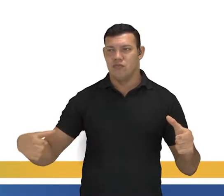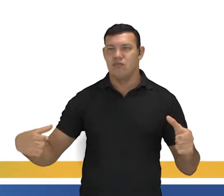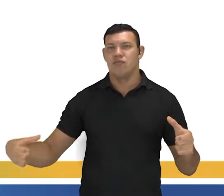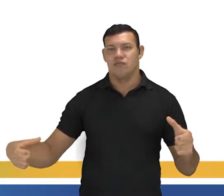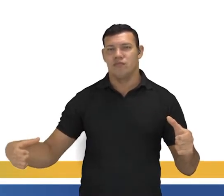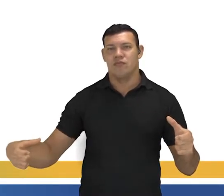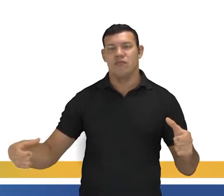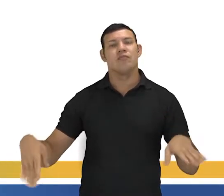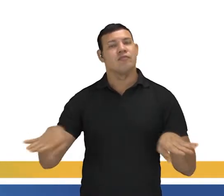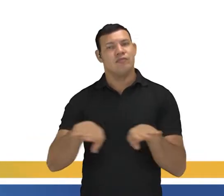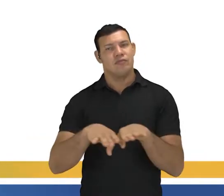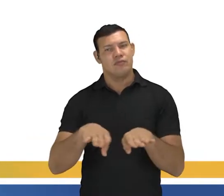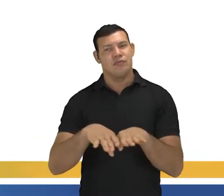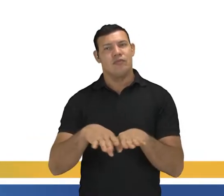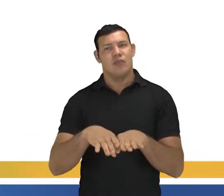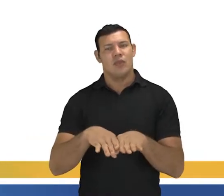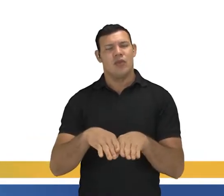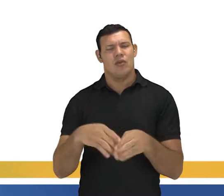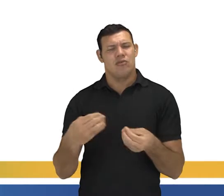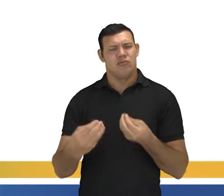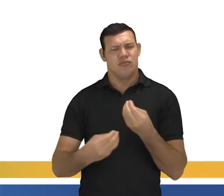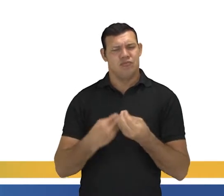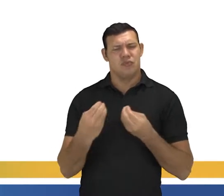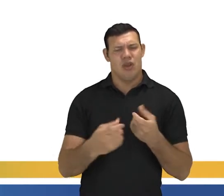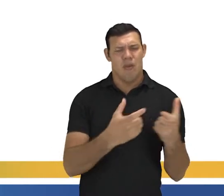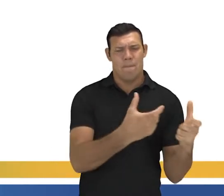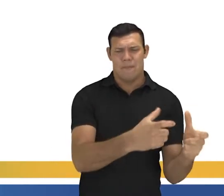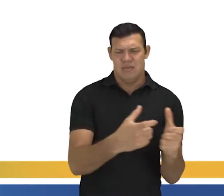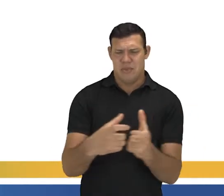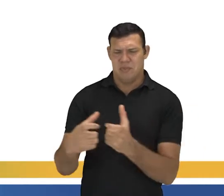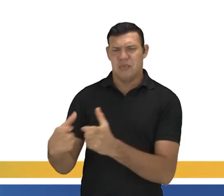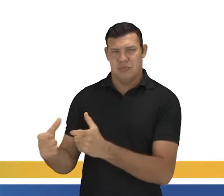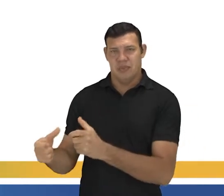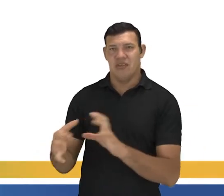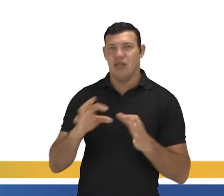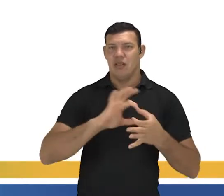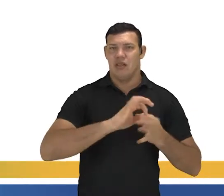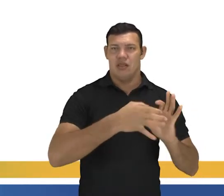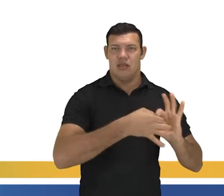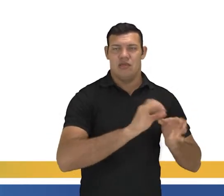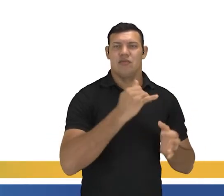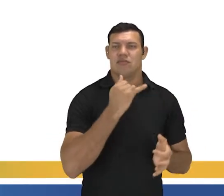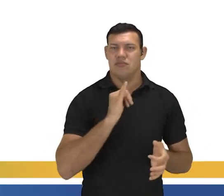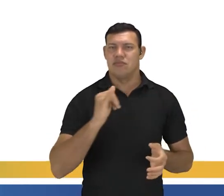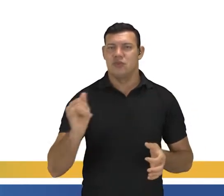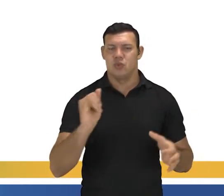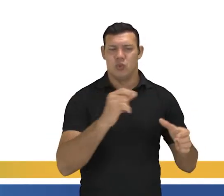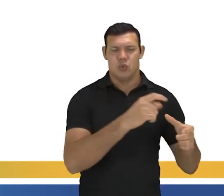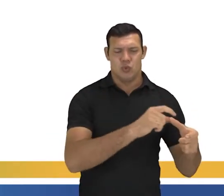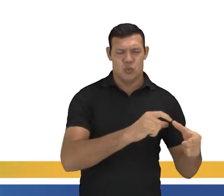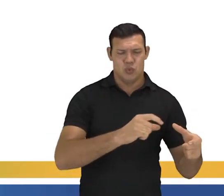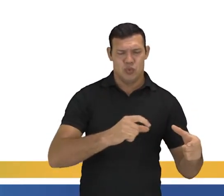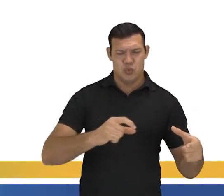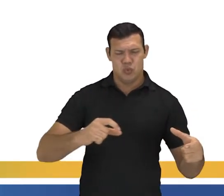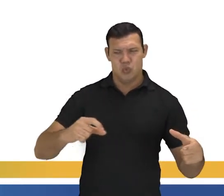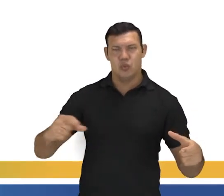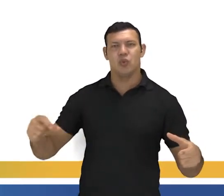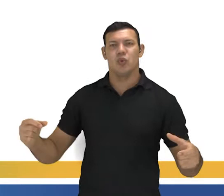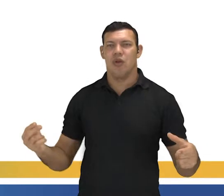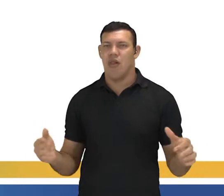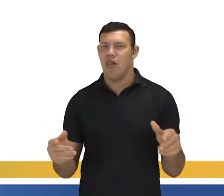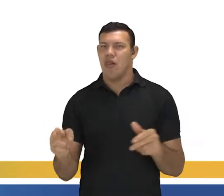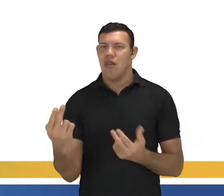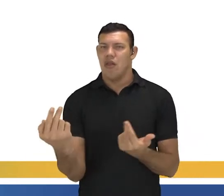E também essa disposição deles vai permitir que a corrente elétrica percorram eles com o mesmo